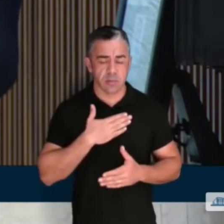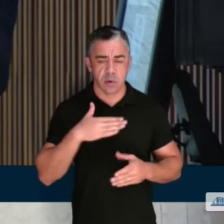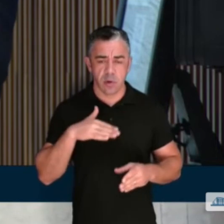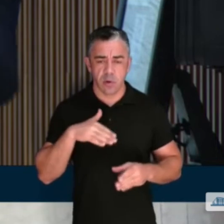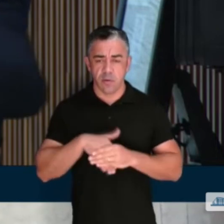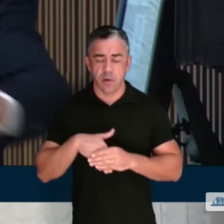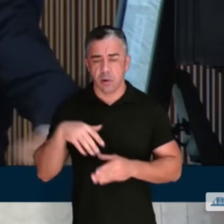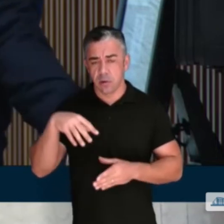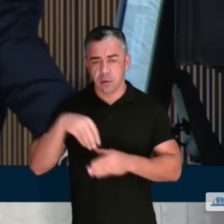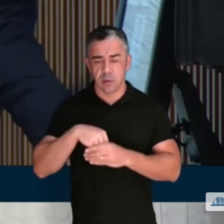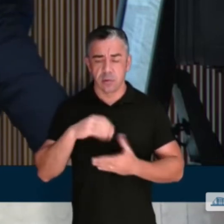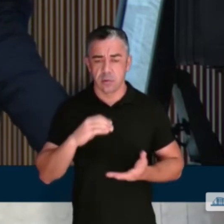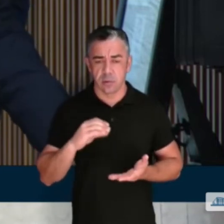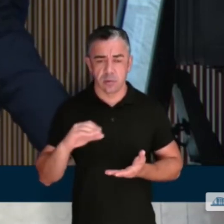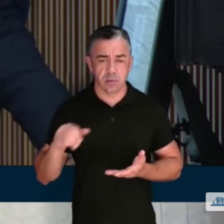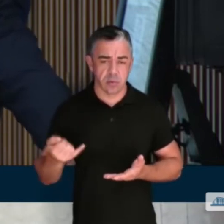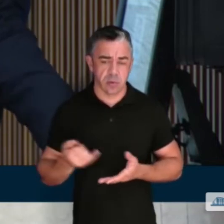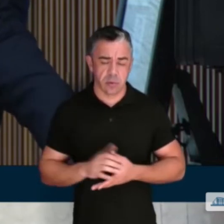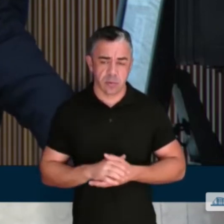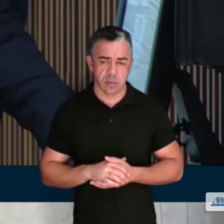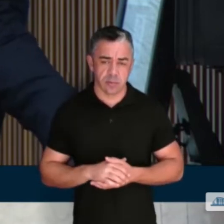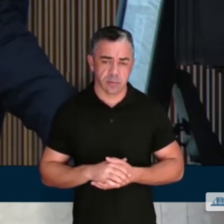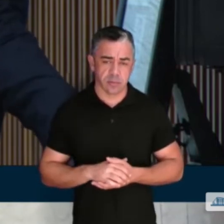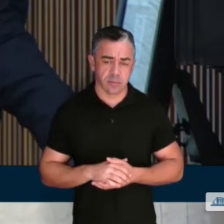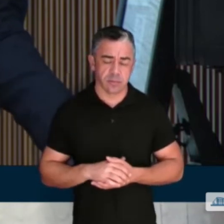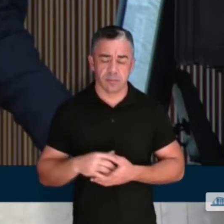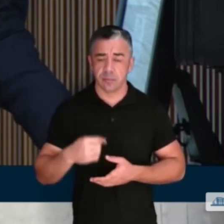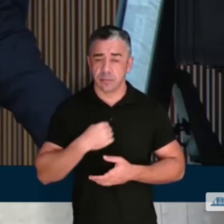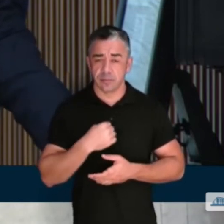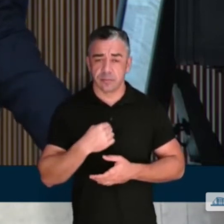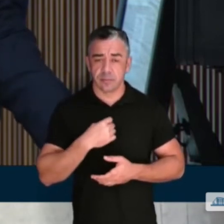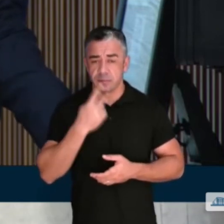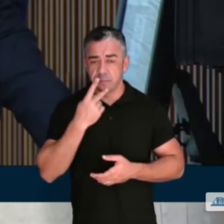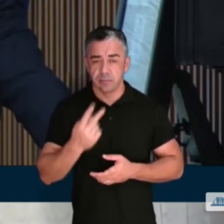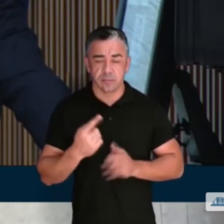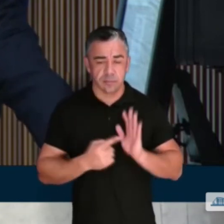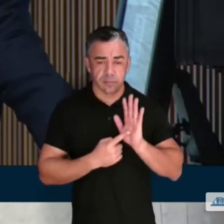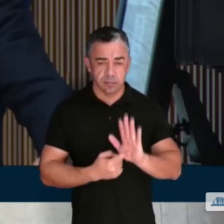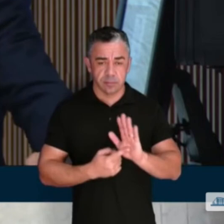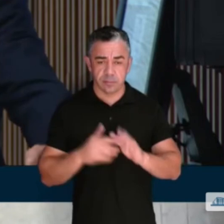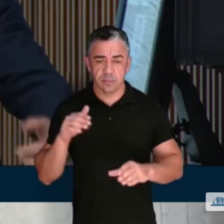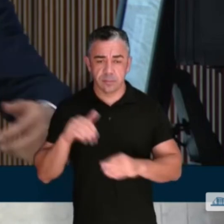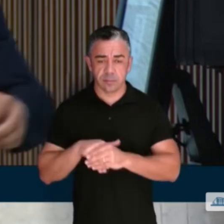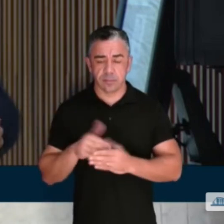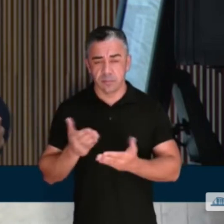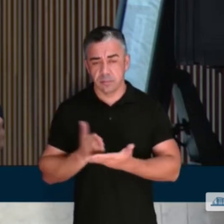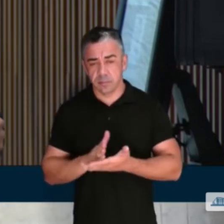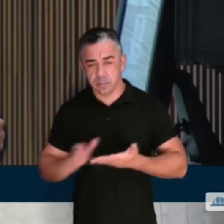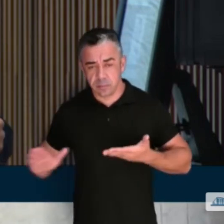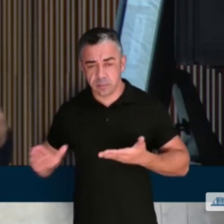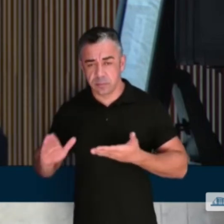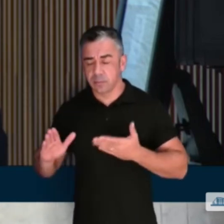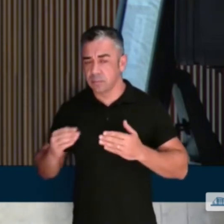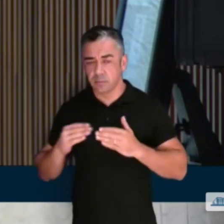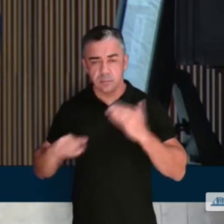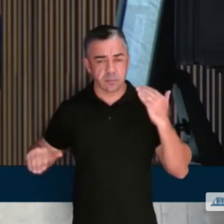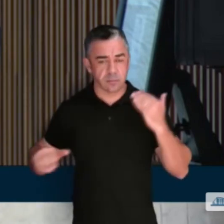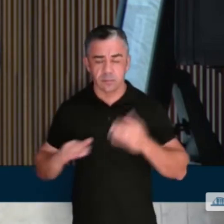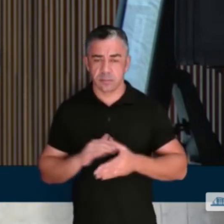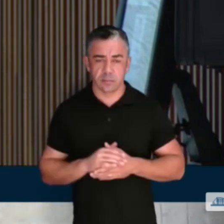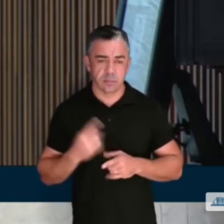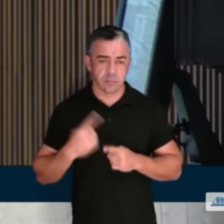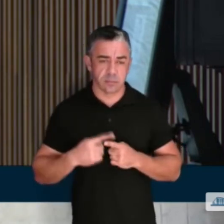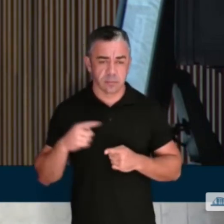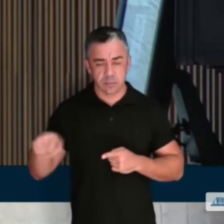voto dentro da CCJ. Eu fui impedido de apresentar um voto em separado e contrário, porque